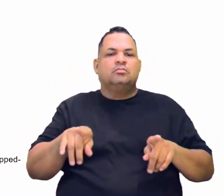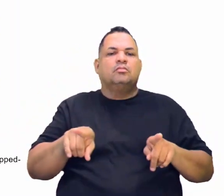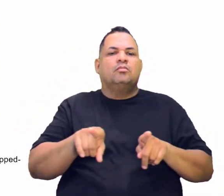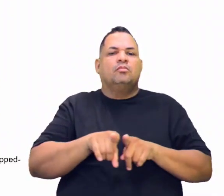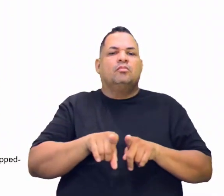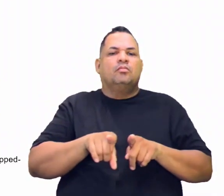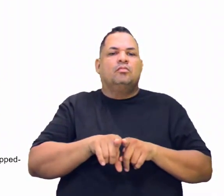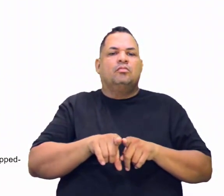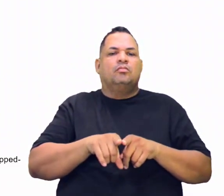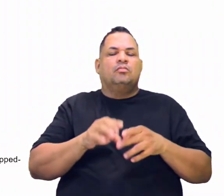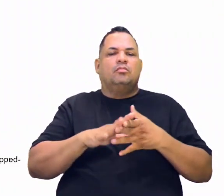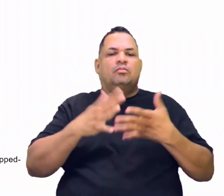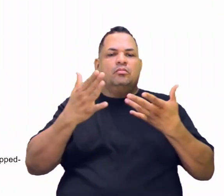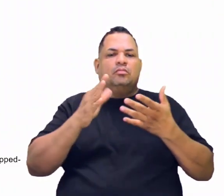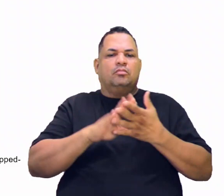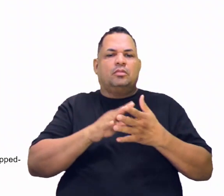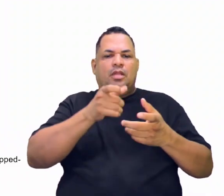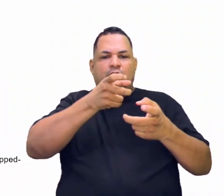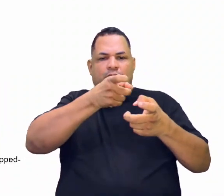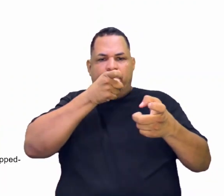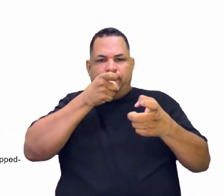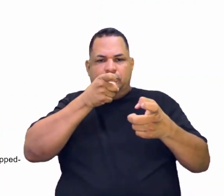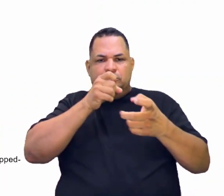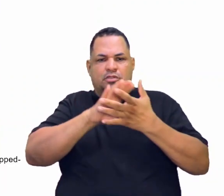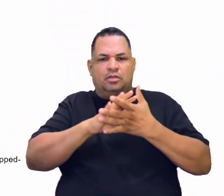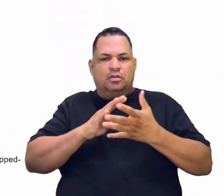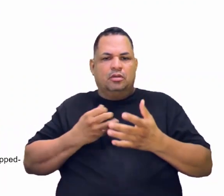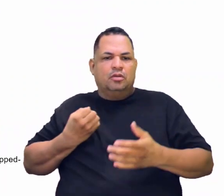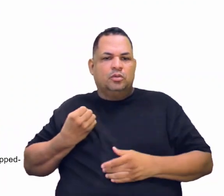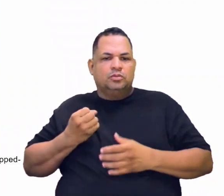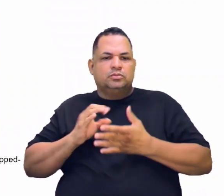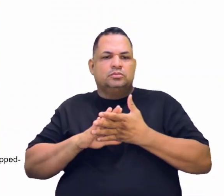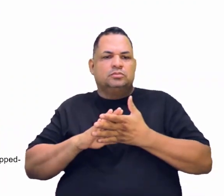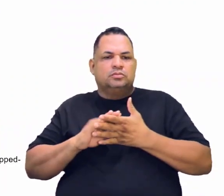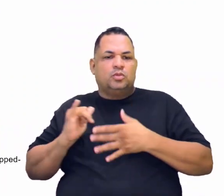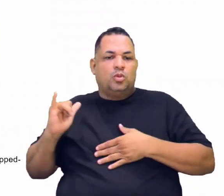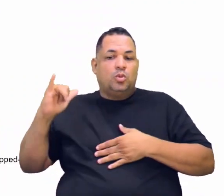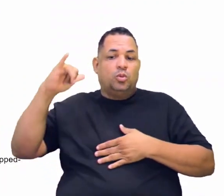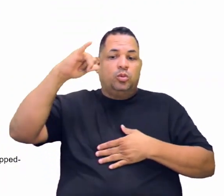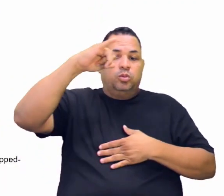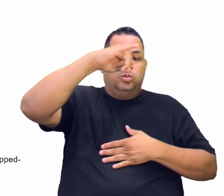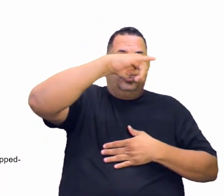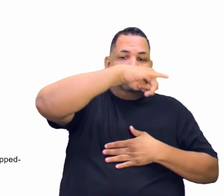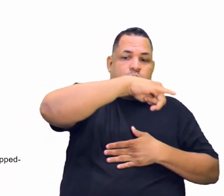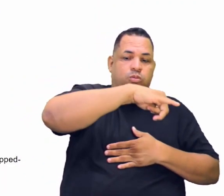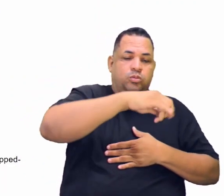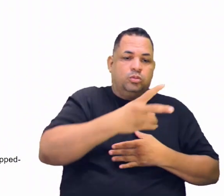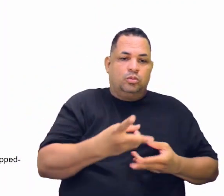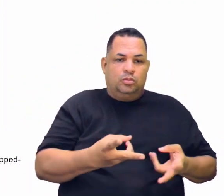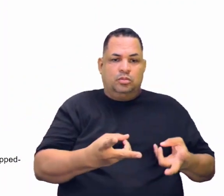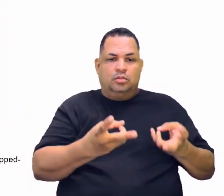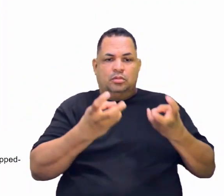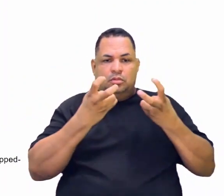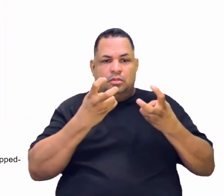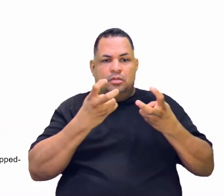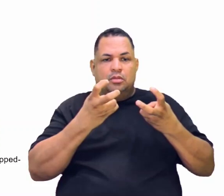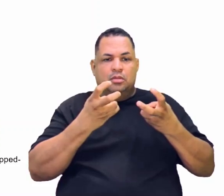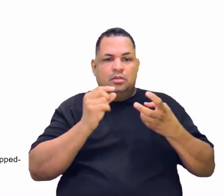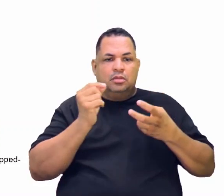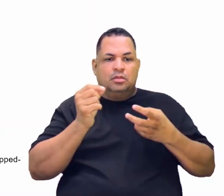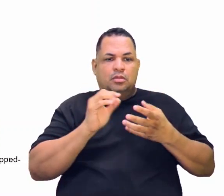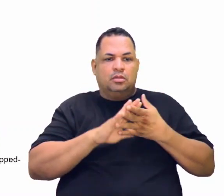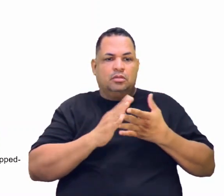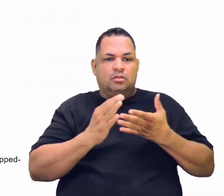inclusive, estava tentando flechar o avião. Quando o avião percebe